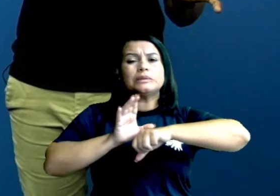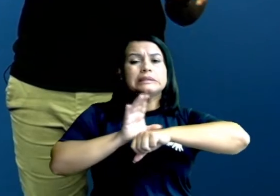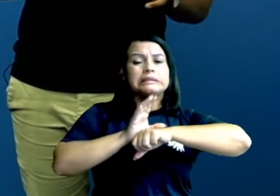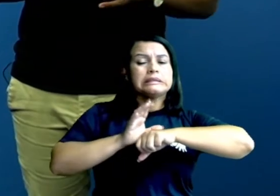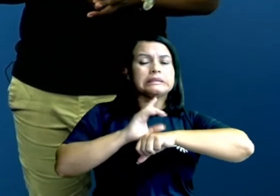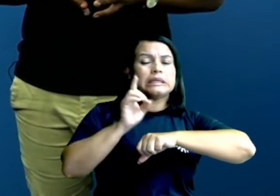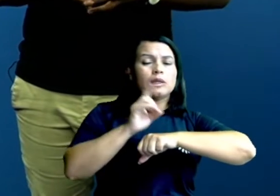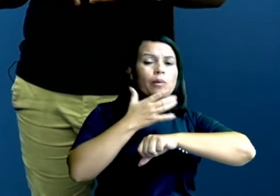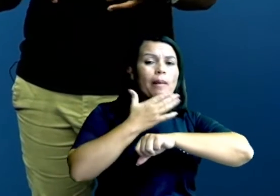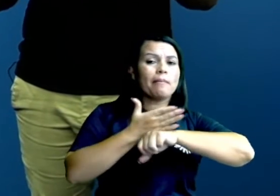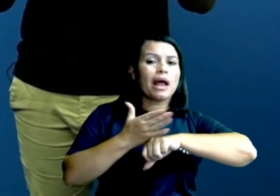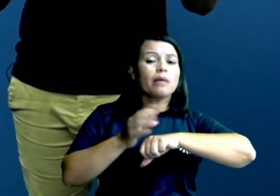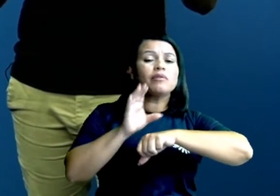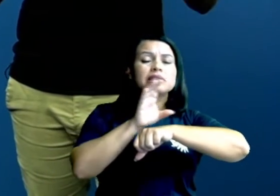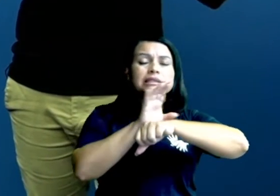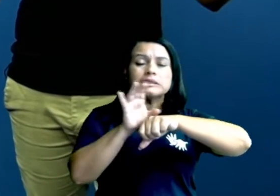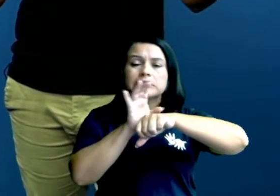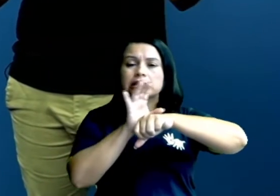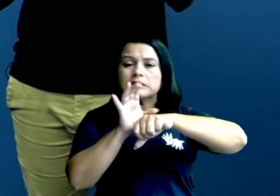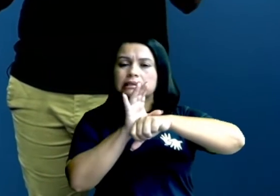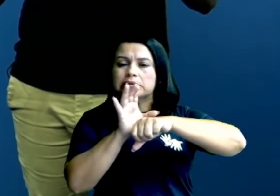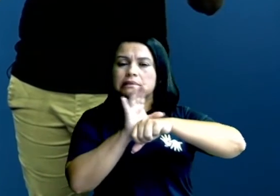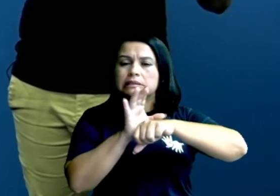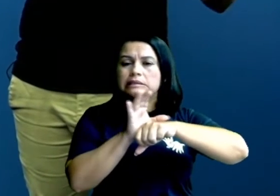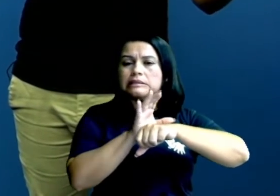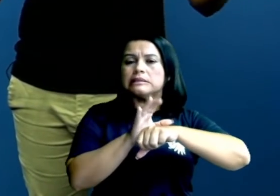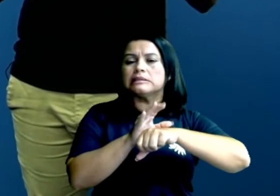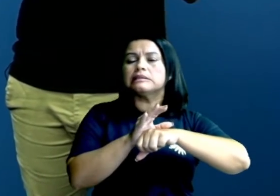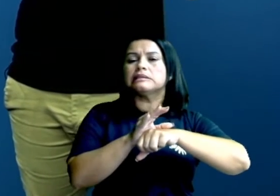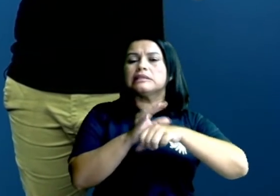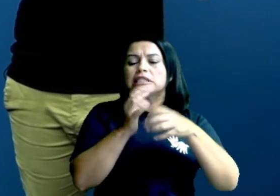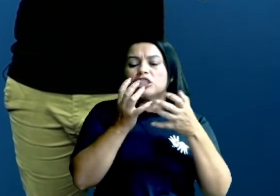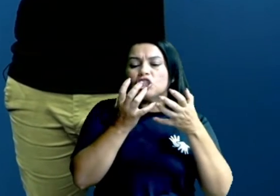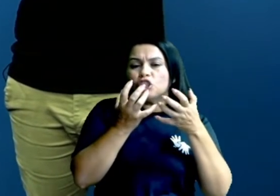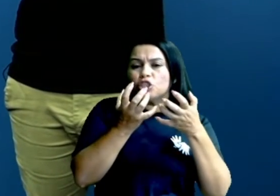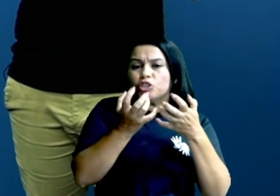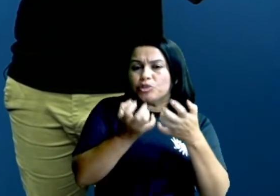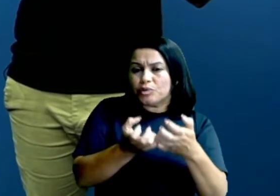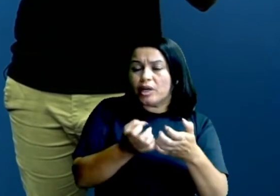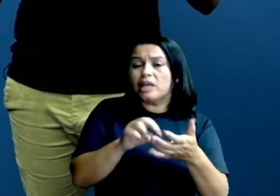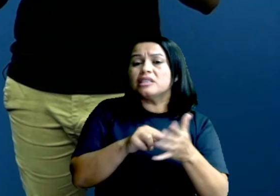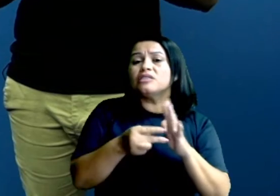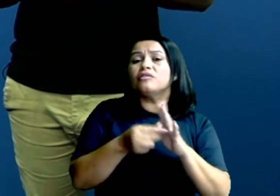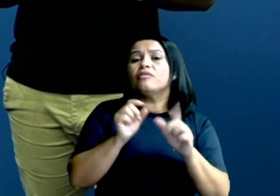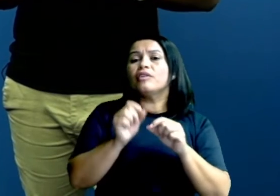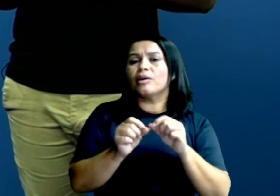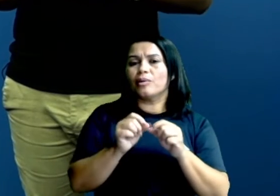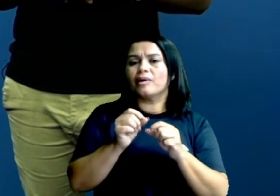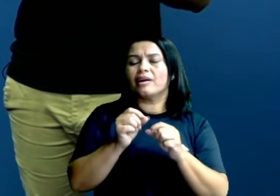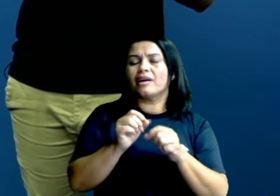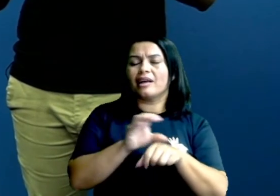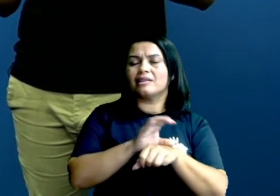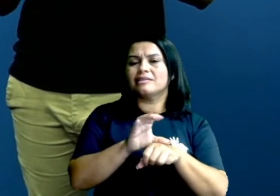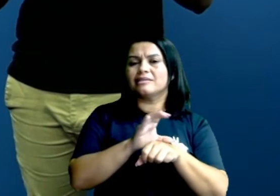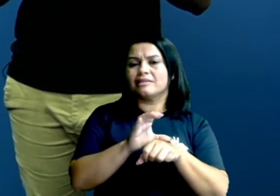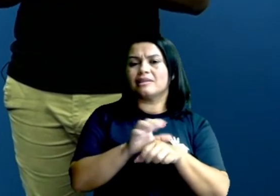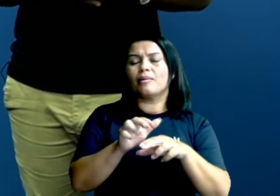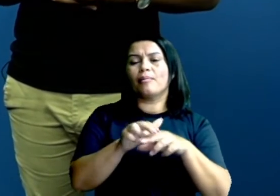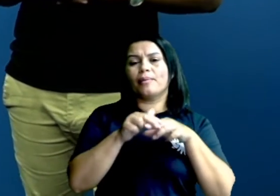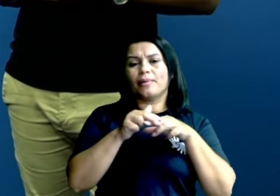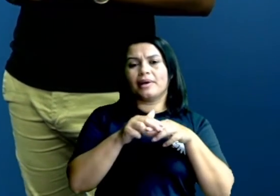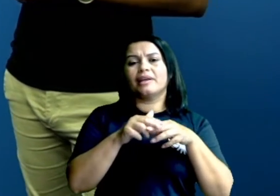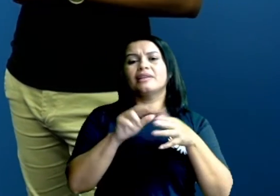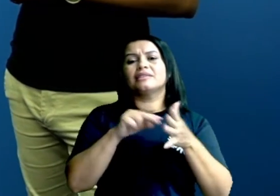Não chega a ser branca, mas você tem uma vegetação que fica ressecada e aquela aparência acinzentada que aí